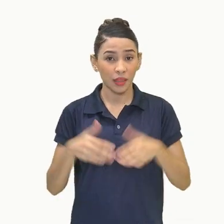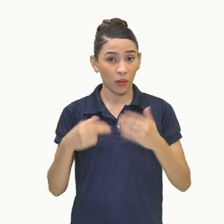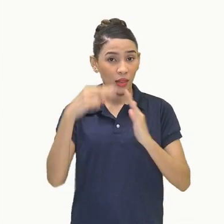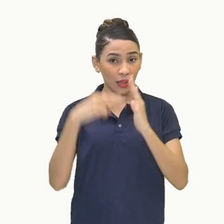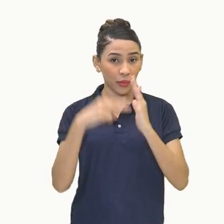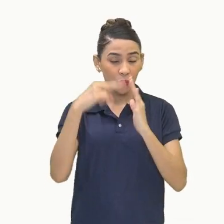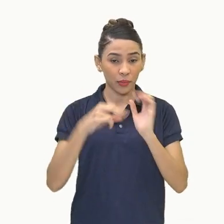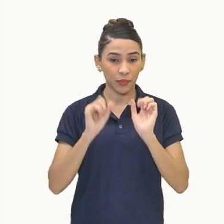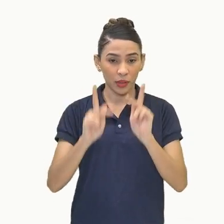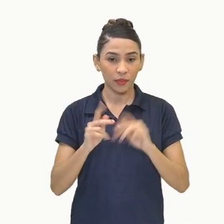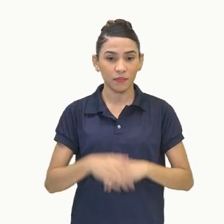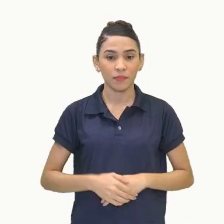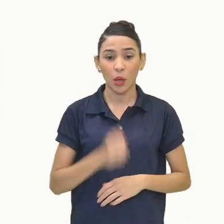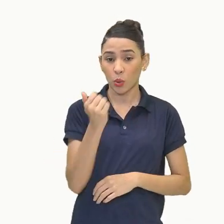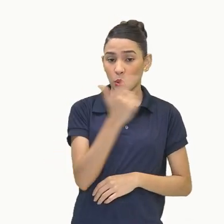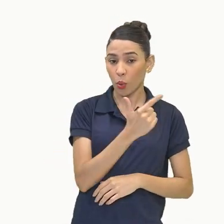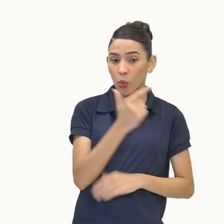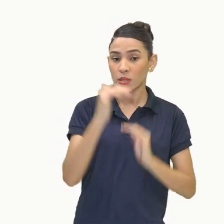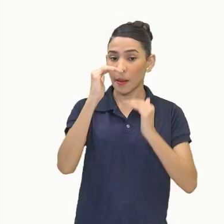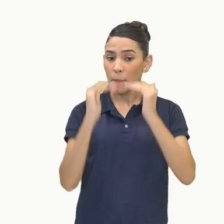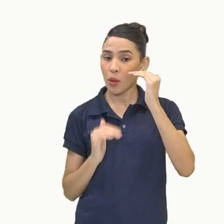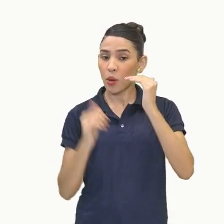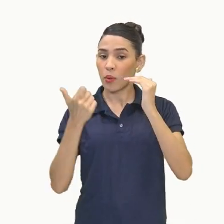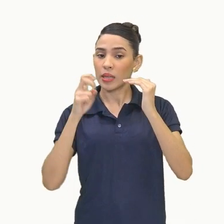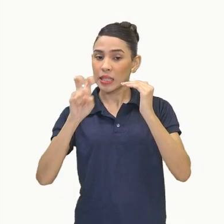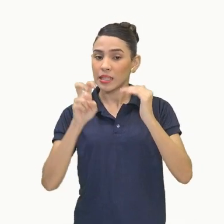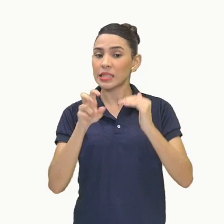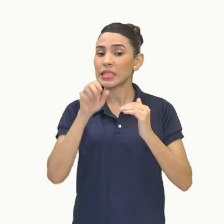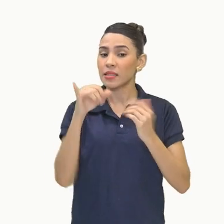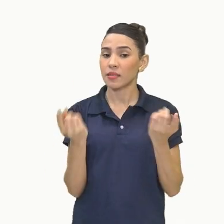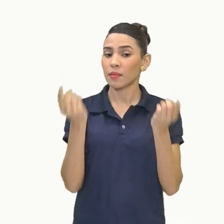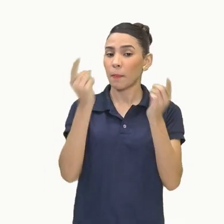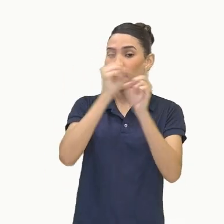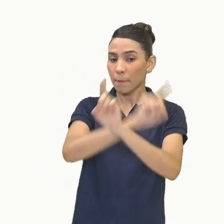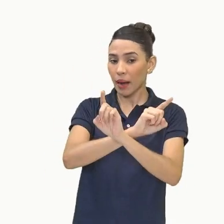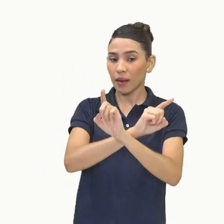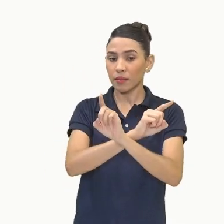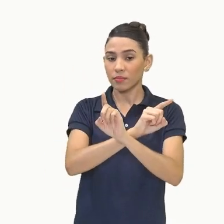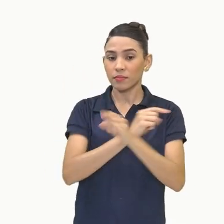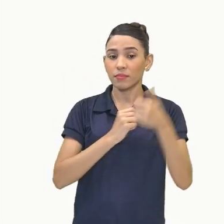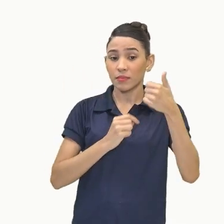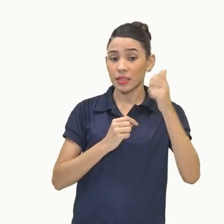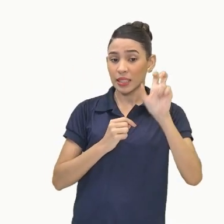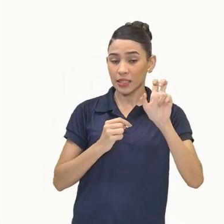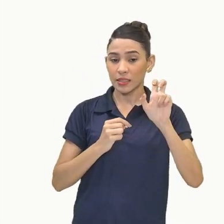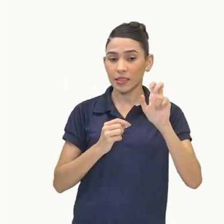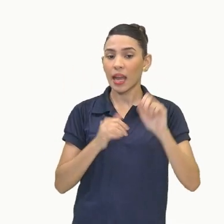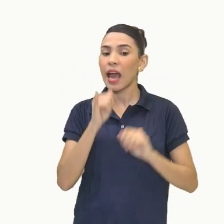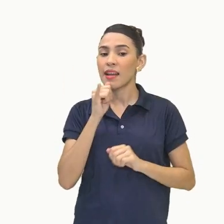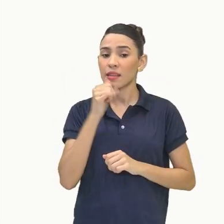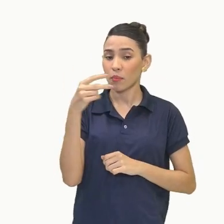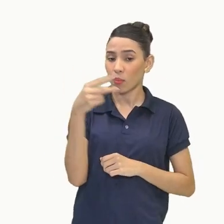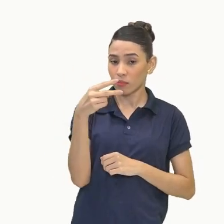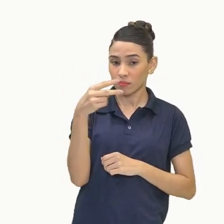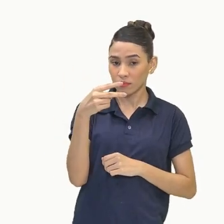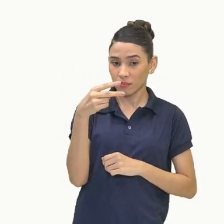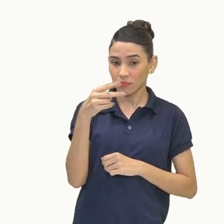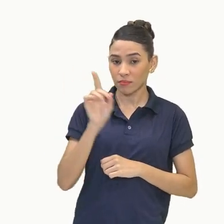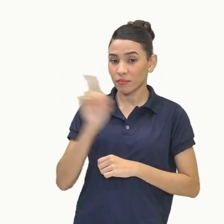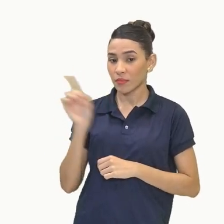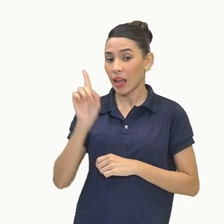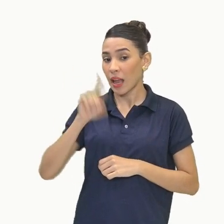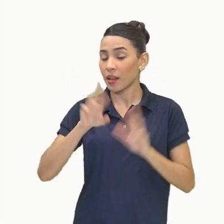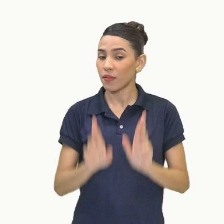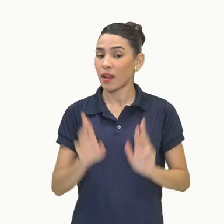leitura. 12 é menor do que 15. Se o 15 tivesse vindo antes, a abertura é sempre para o maior, a leitura seria ao